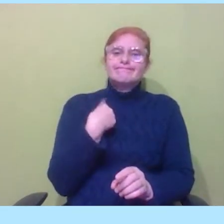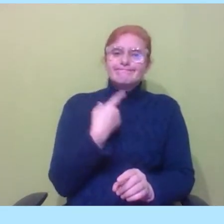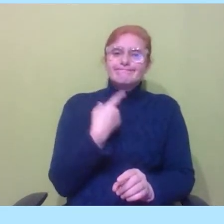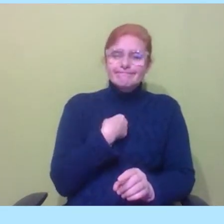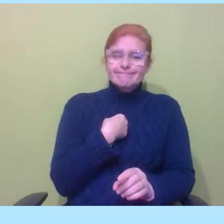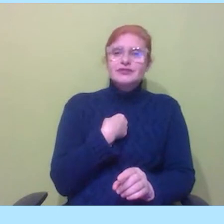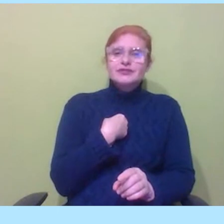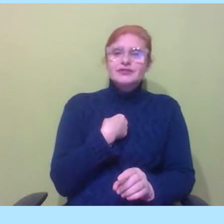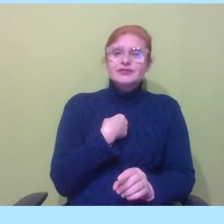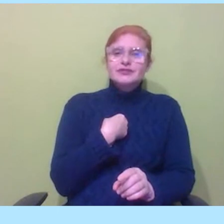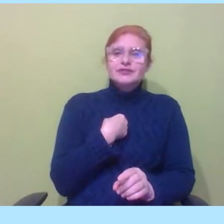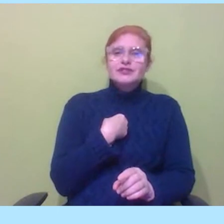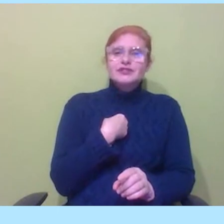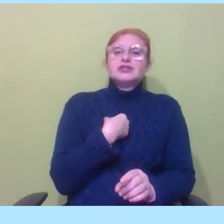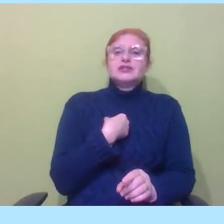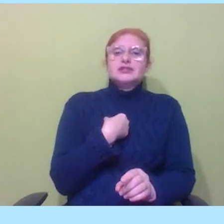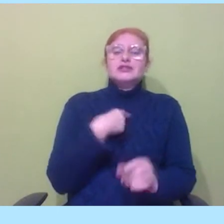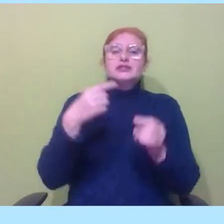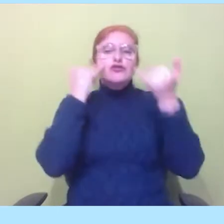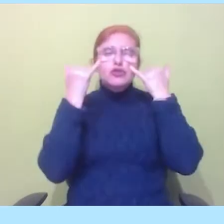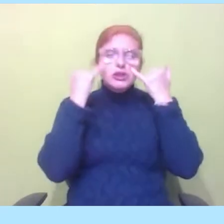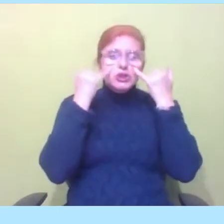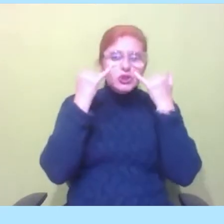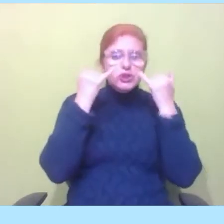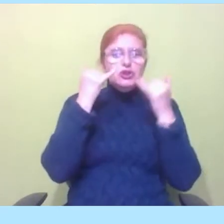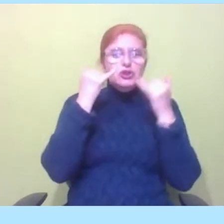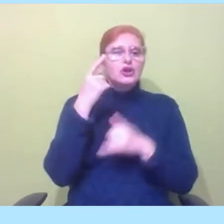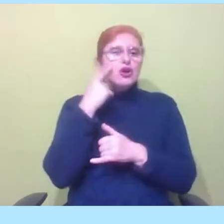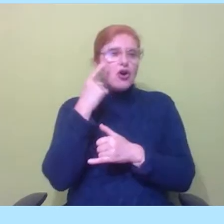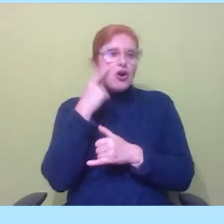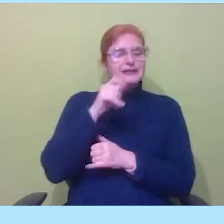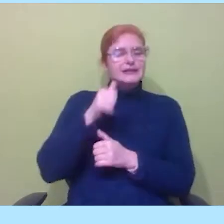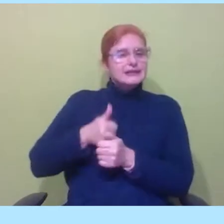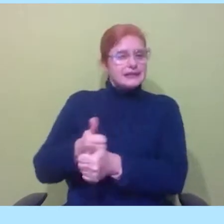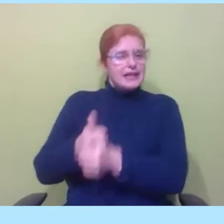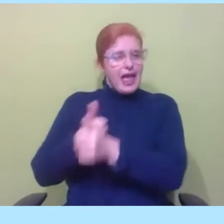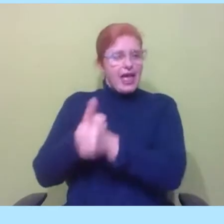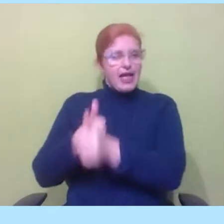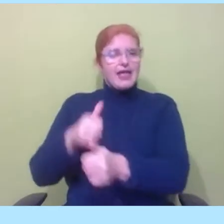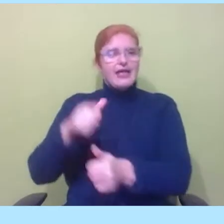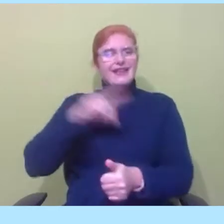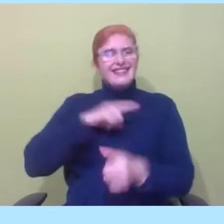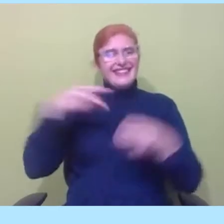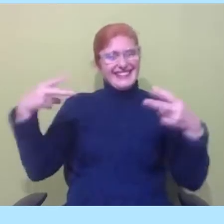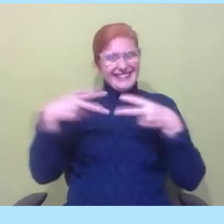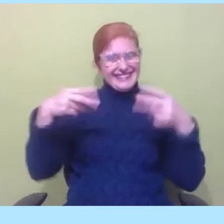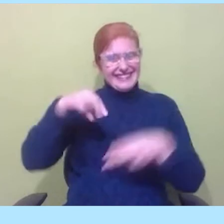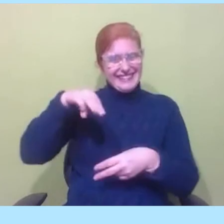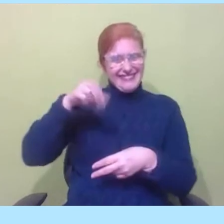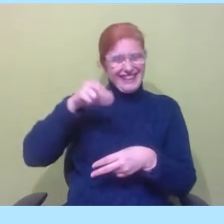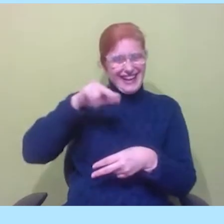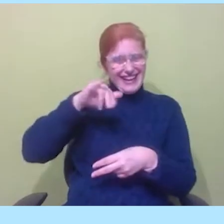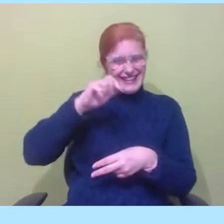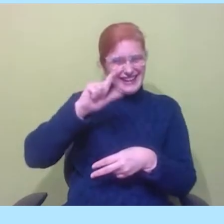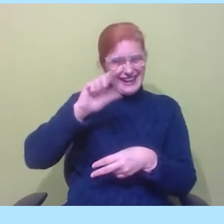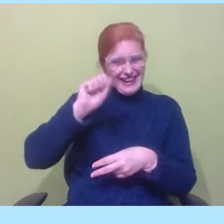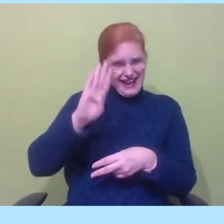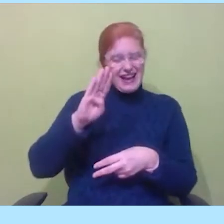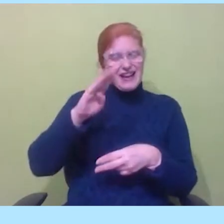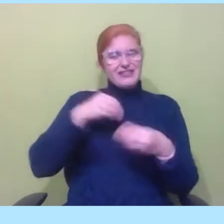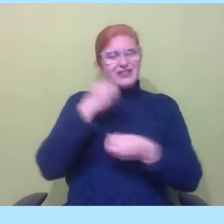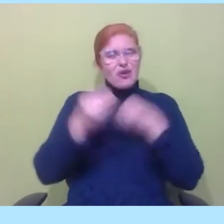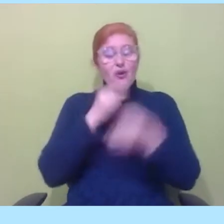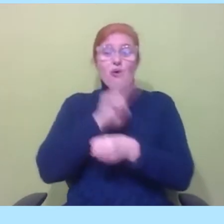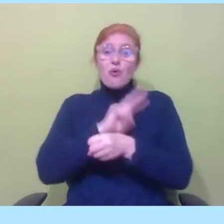que eu vi ali no Instagram, segue esse Instagram aqui, aí pá, manda o link do Maria Lab. Né? Vê como é que faz cuidado digital,